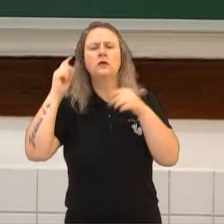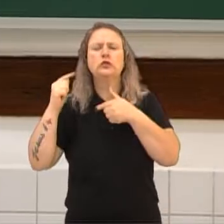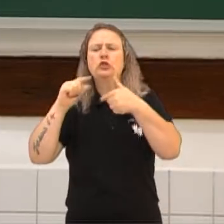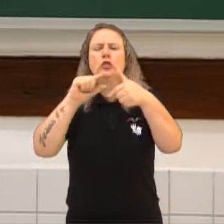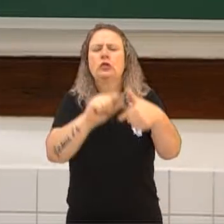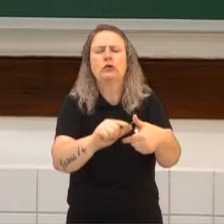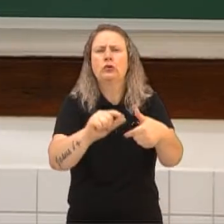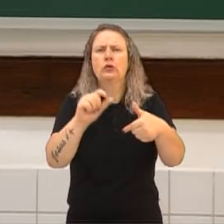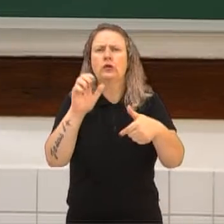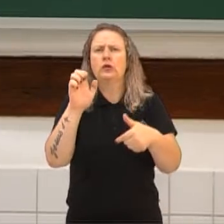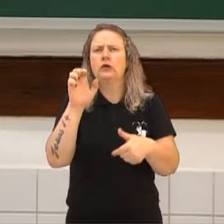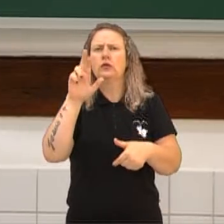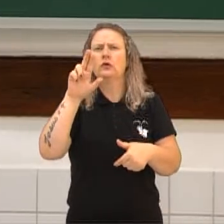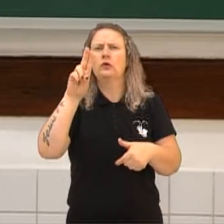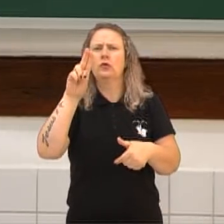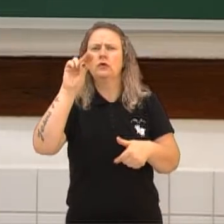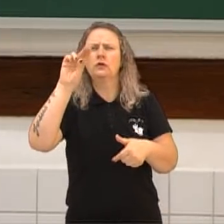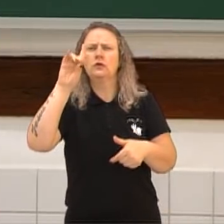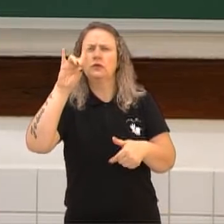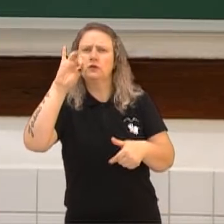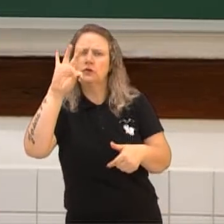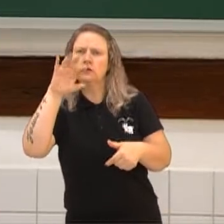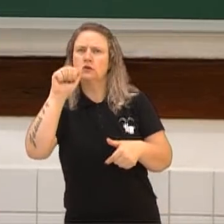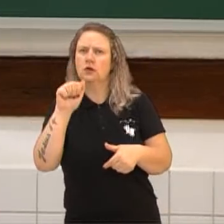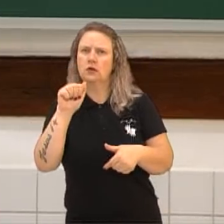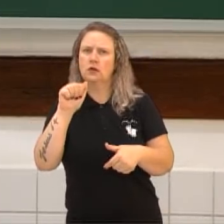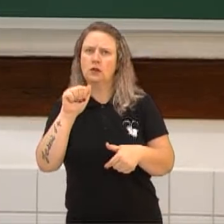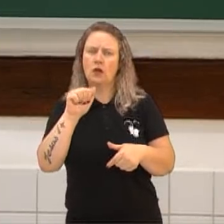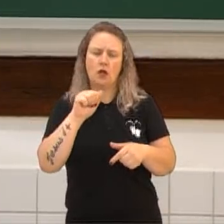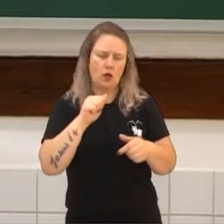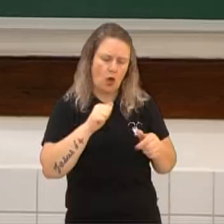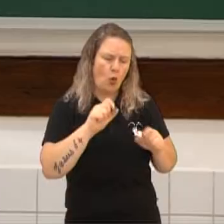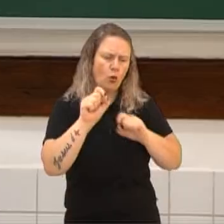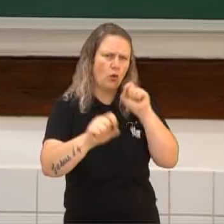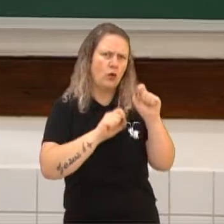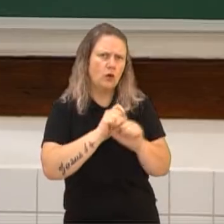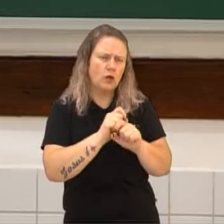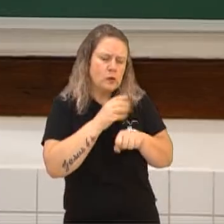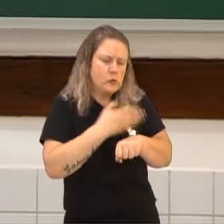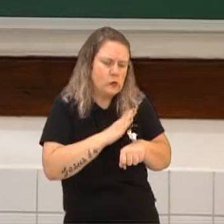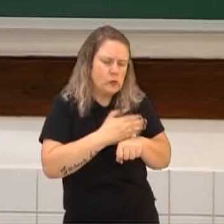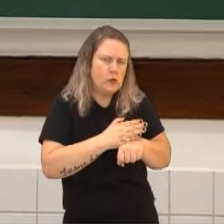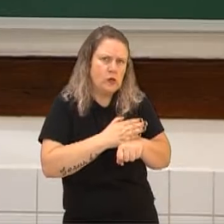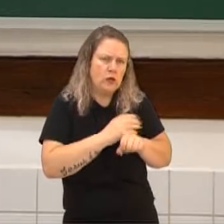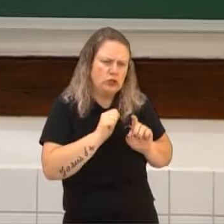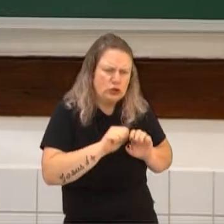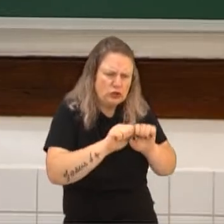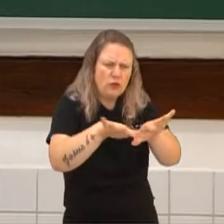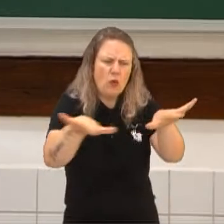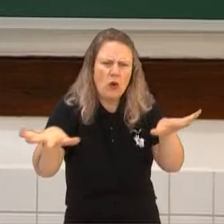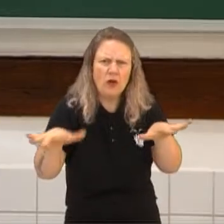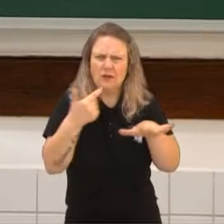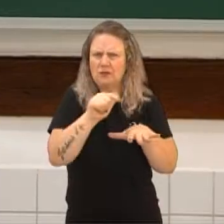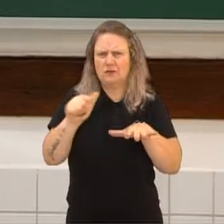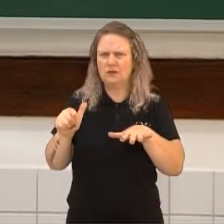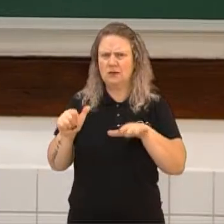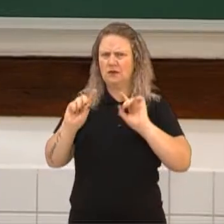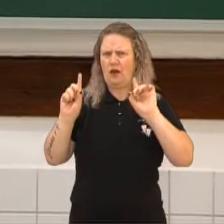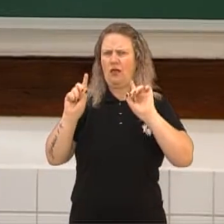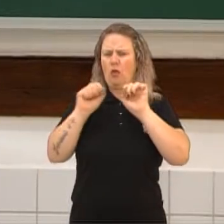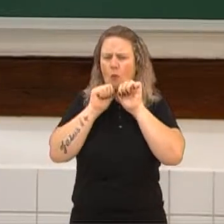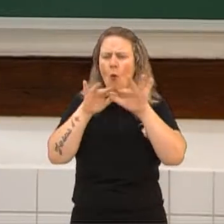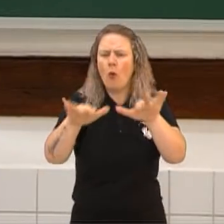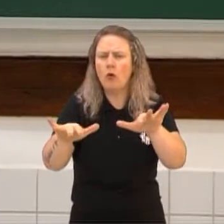ligada a toda produção não divulgada. Isso daí é mentira. Por quê? Porque a cultura erudita ela